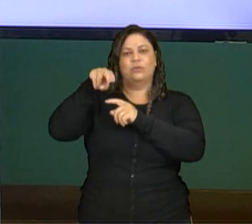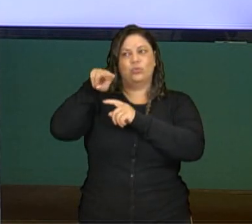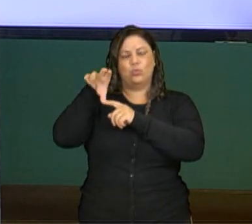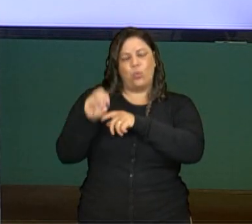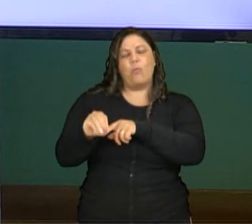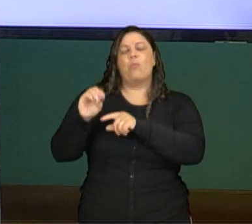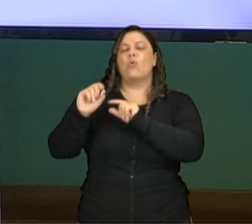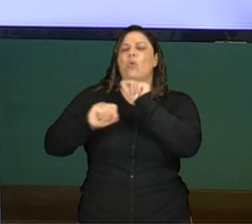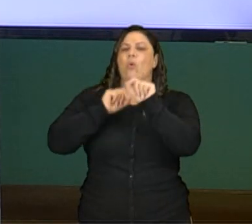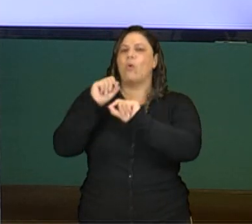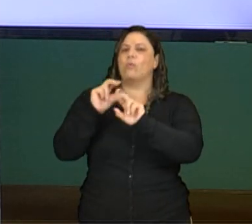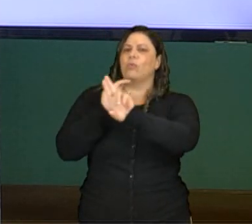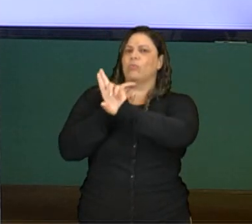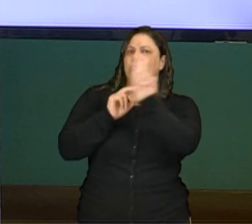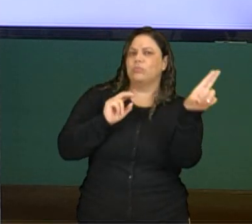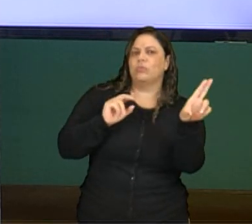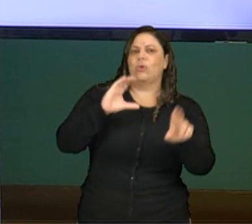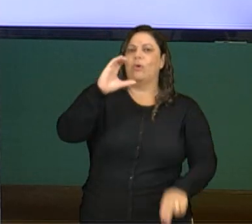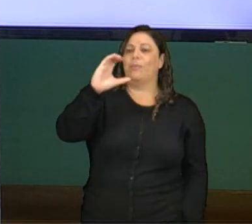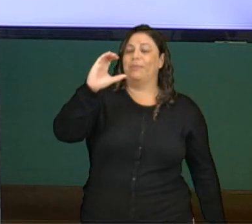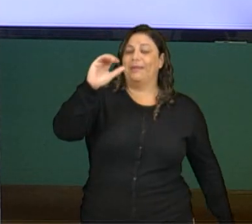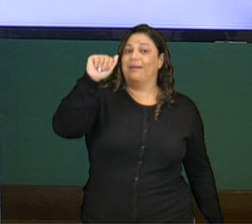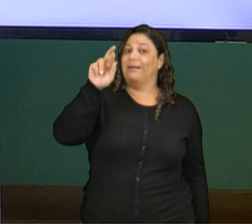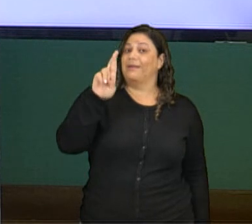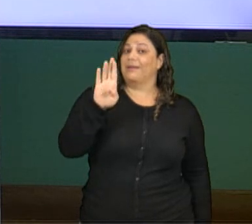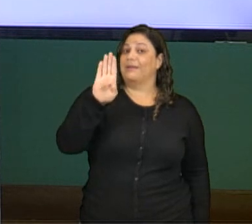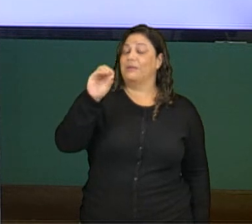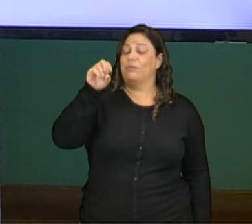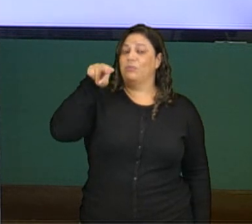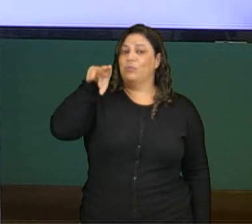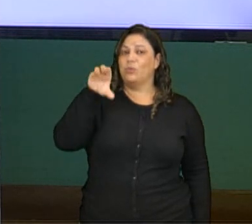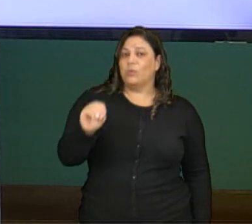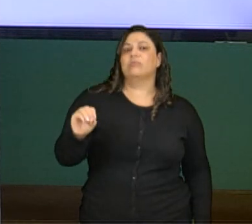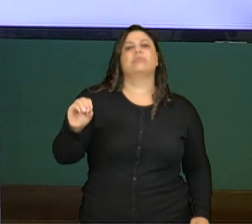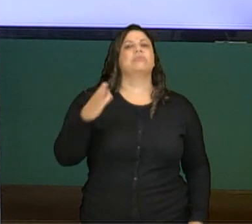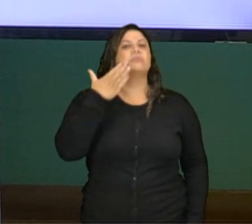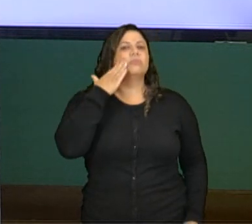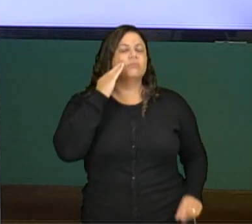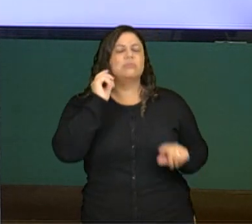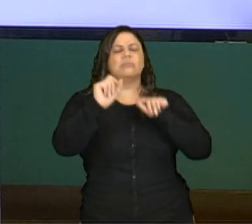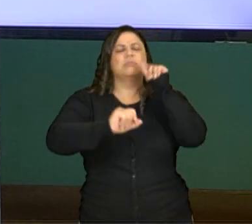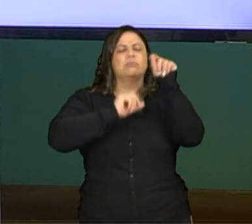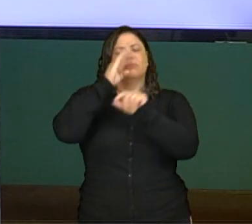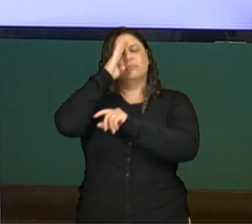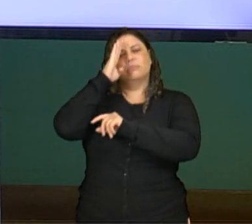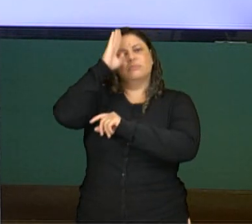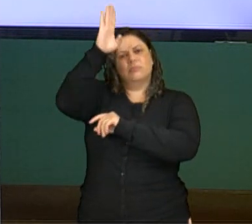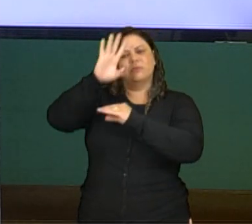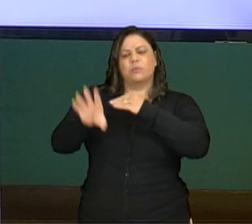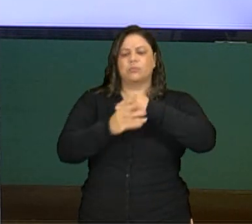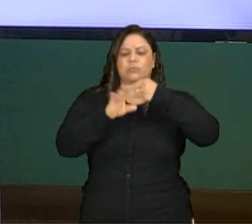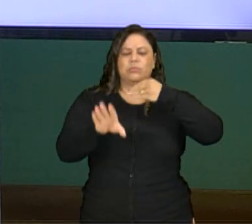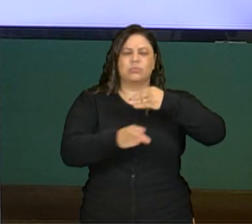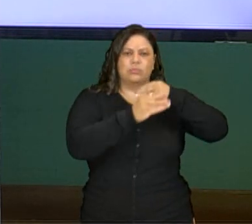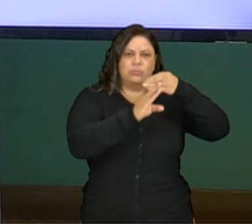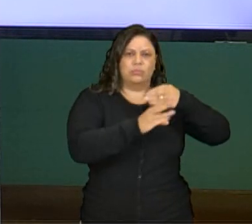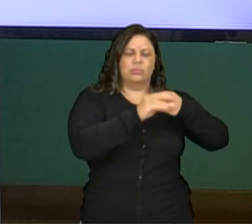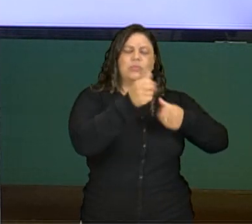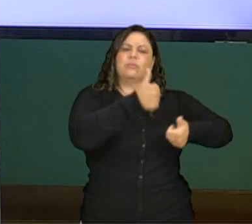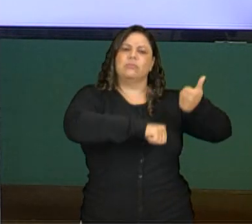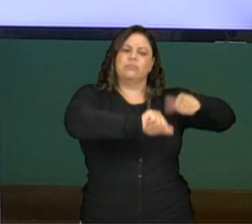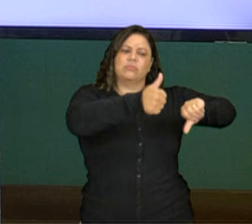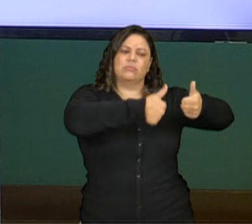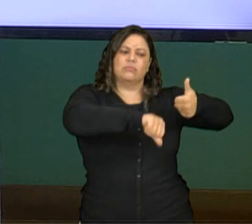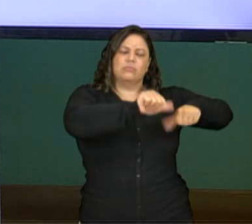carbono. Outro objetivo, compreender os principais átomos que compõem a química orgânica